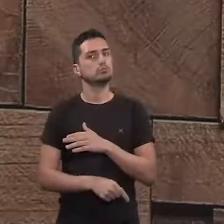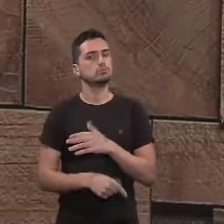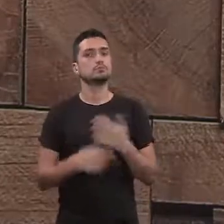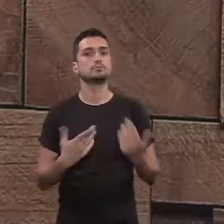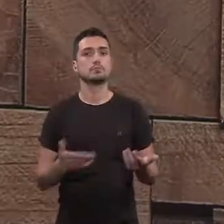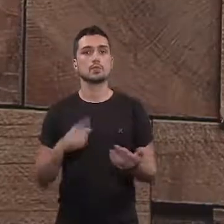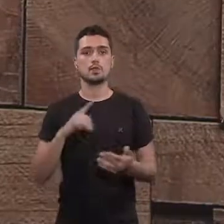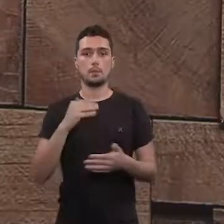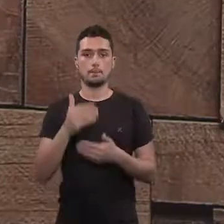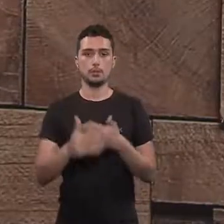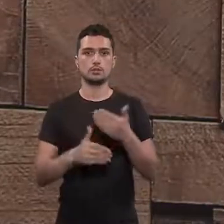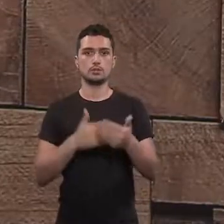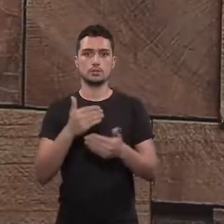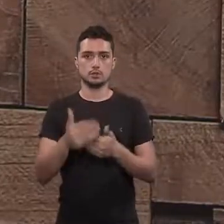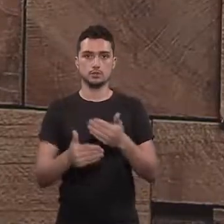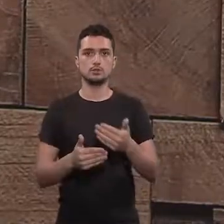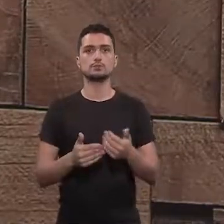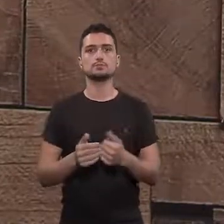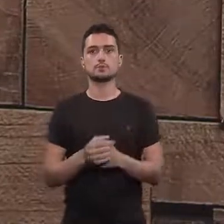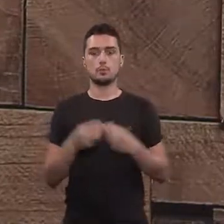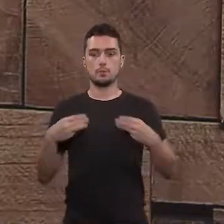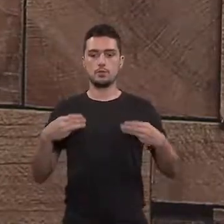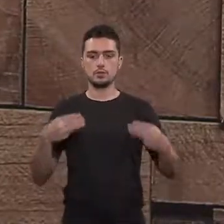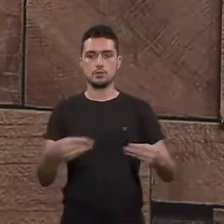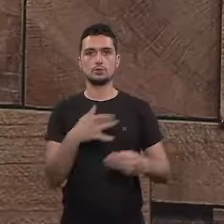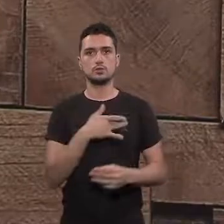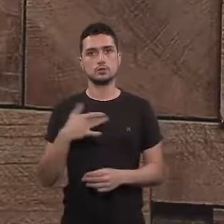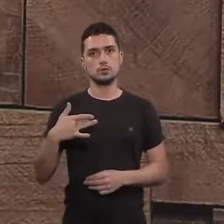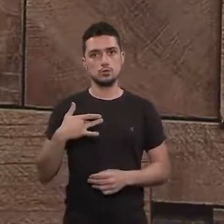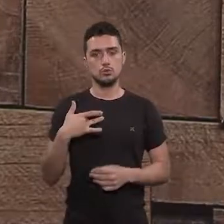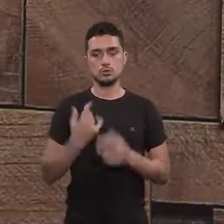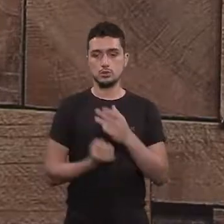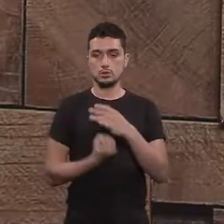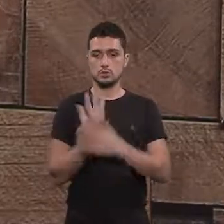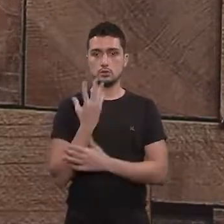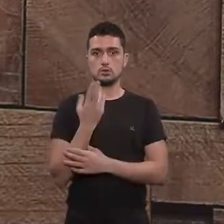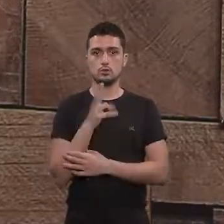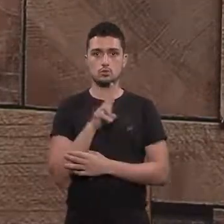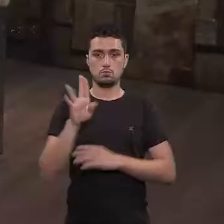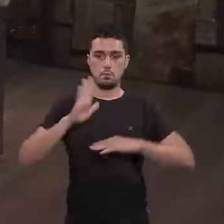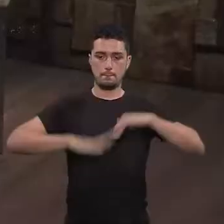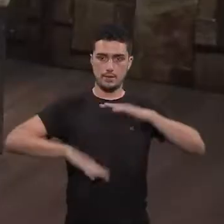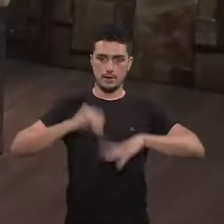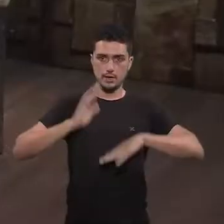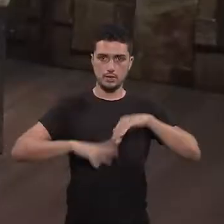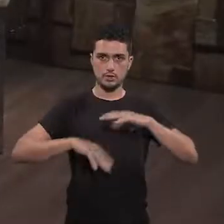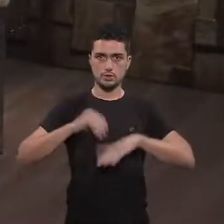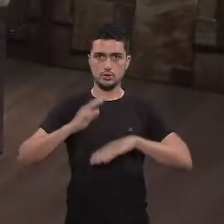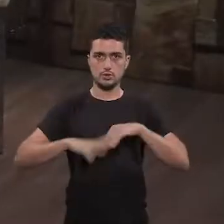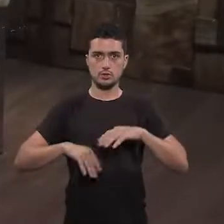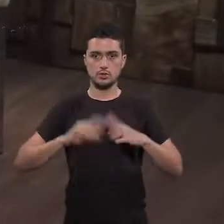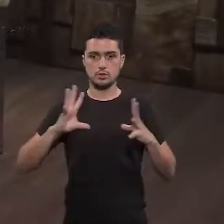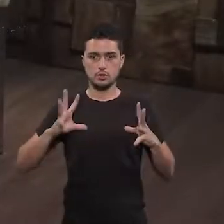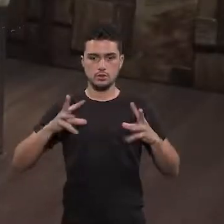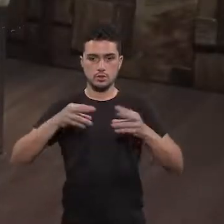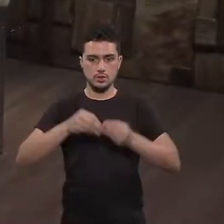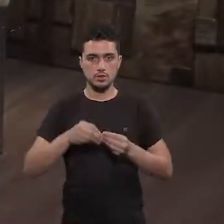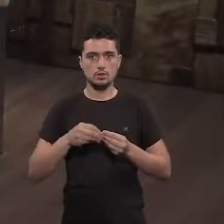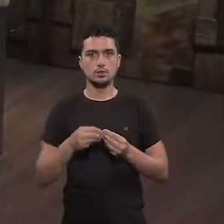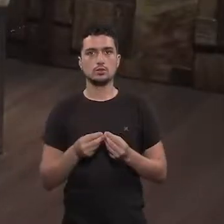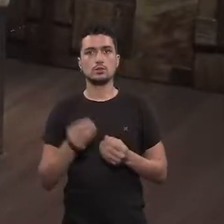Então, nesse processo, o Ministério da Saúde criou as chamadas práticas integrativas no âmbito do